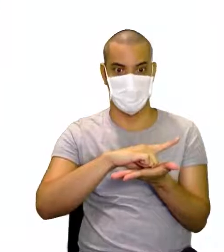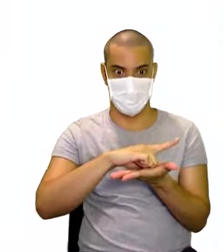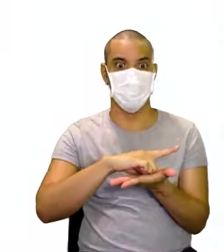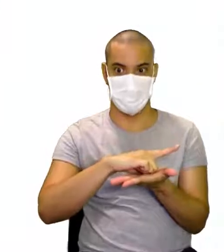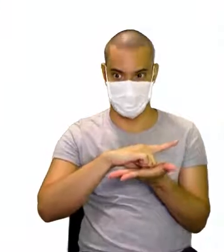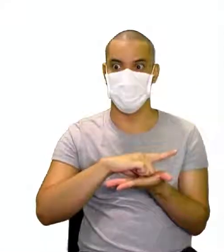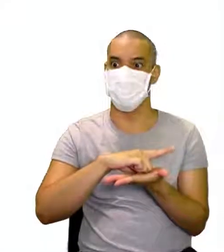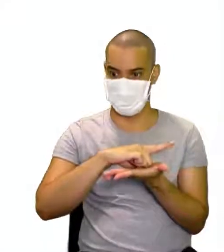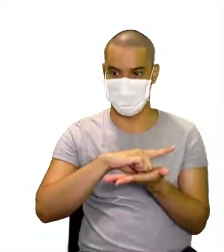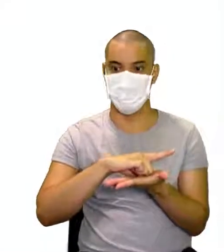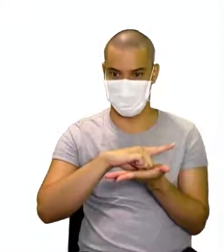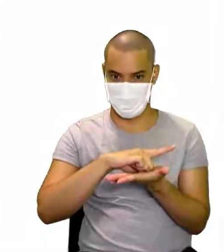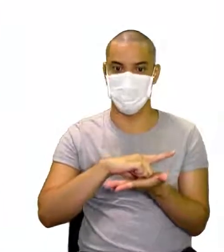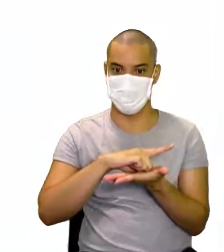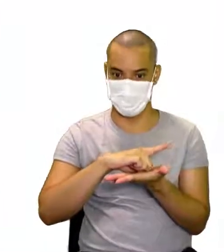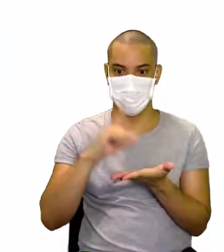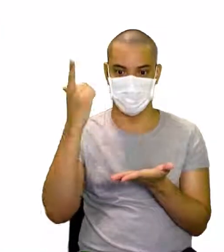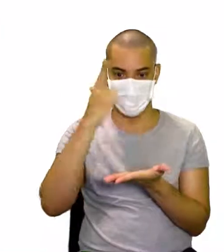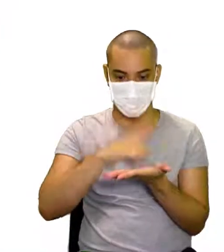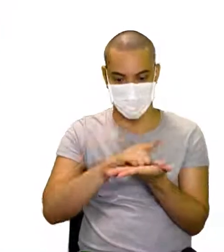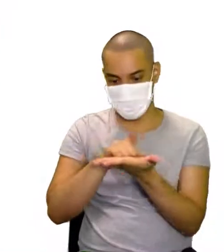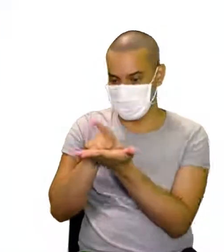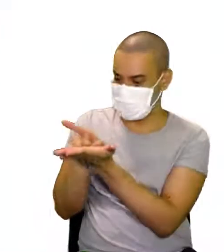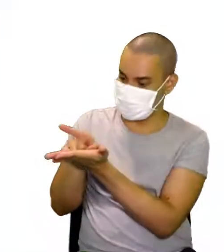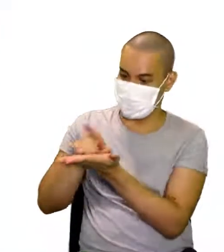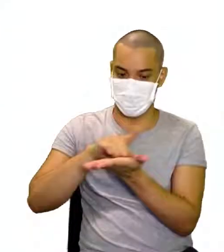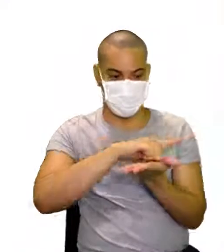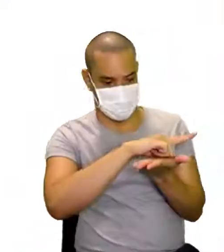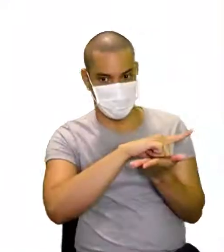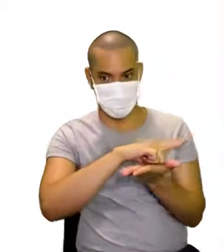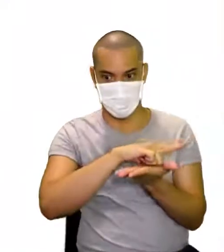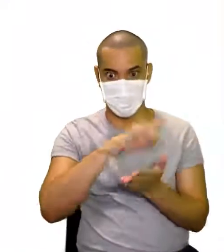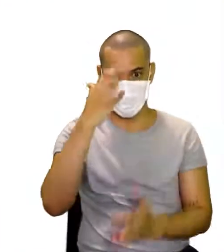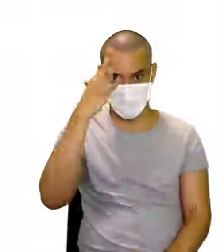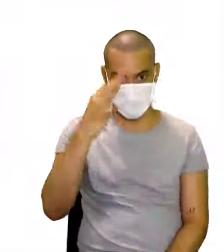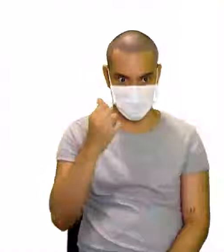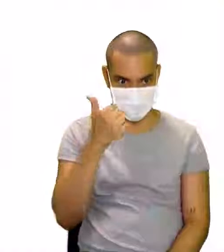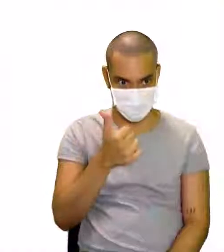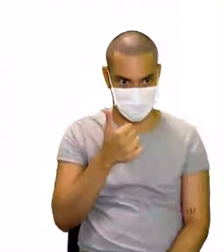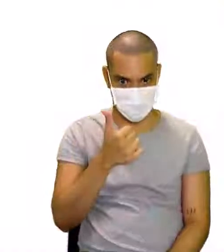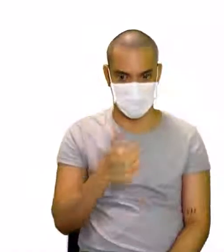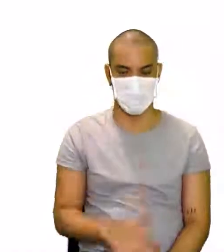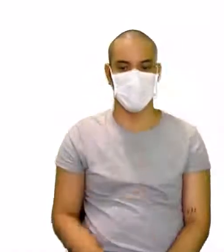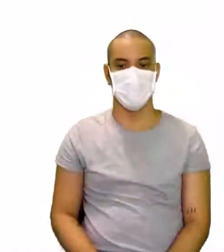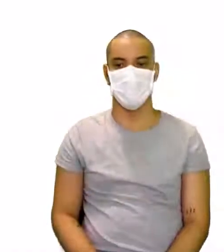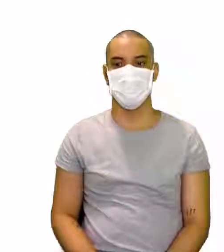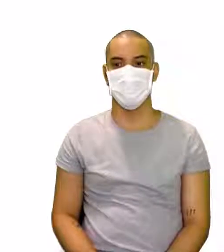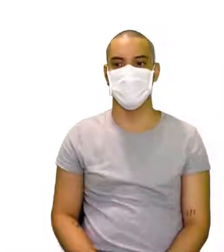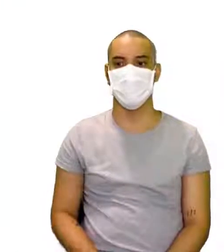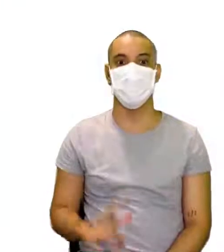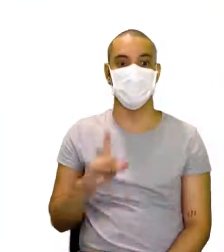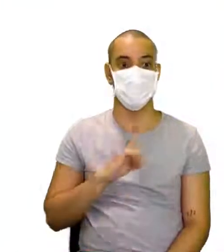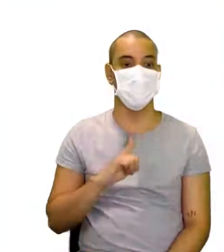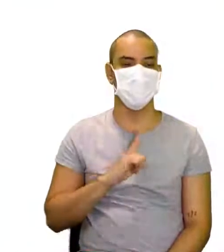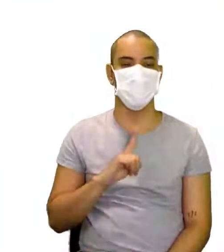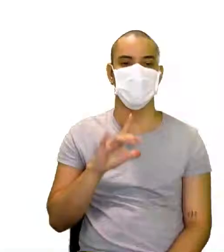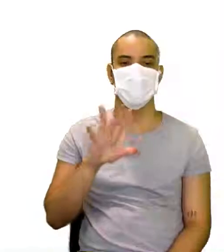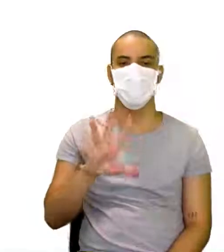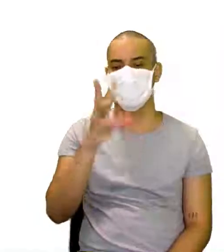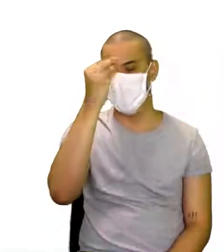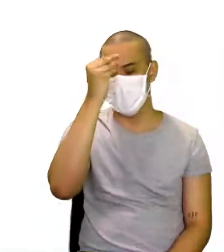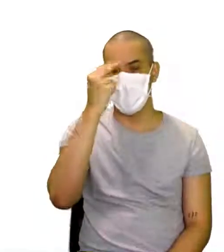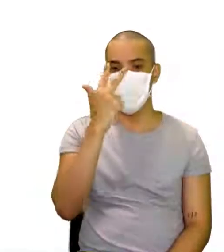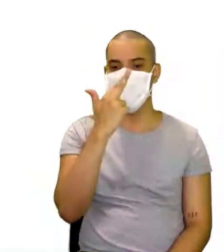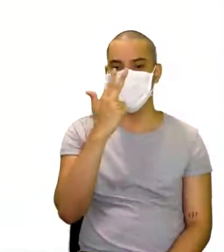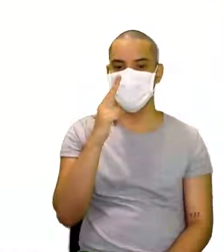consegue orientar a agulha da bússola aí. Entendido isso? Pessoal, olha só, tem-se a impressão de que os polos do